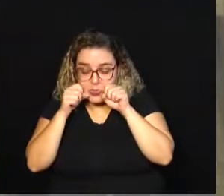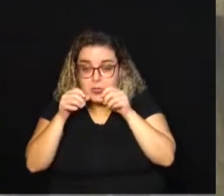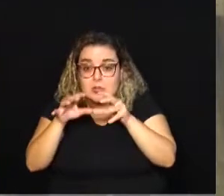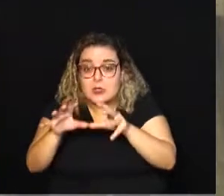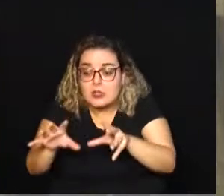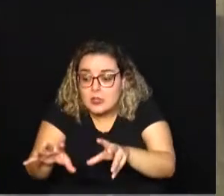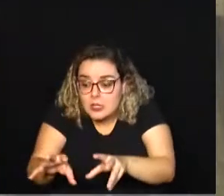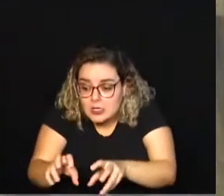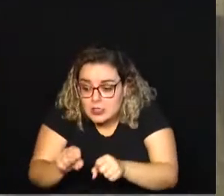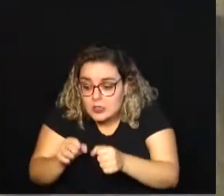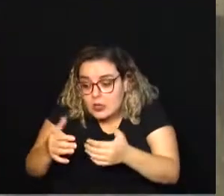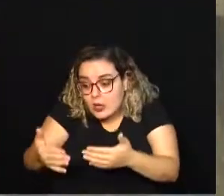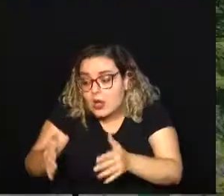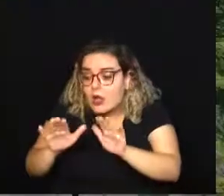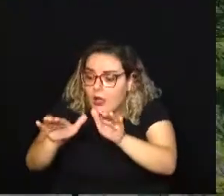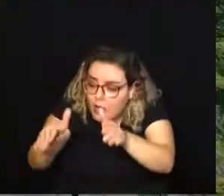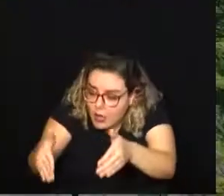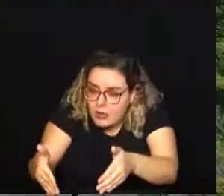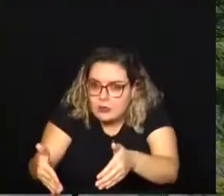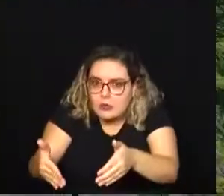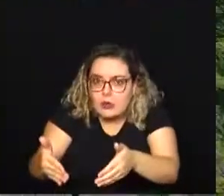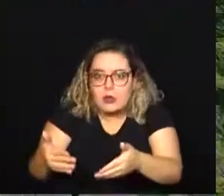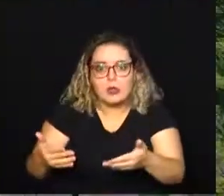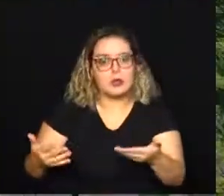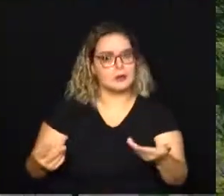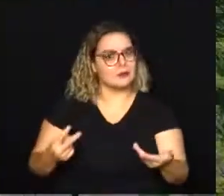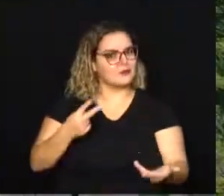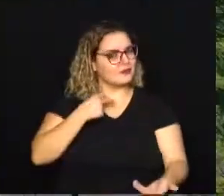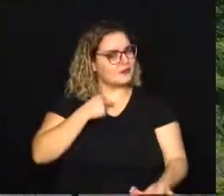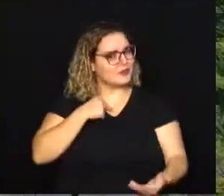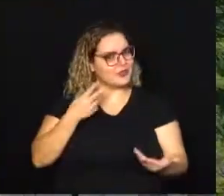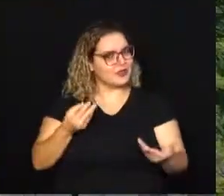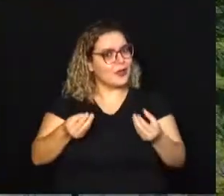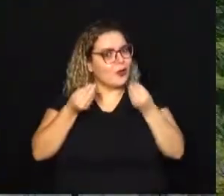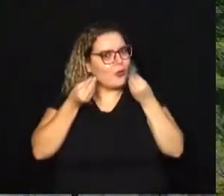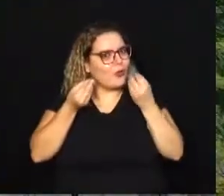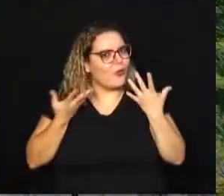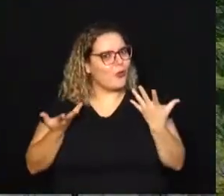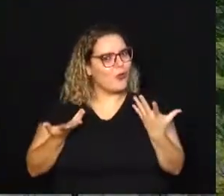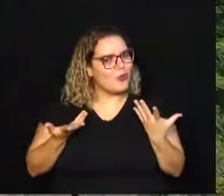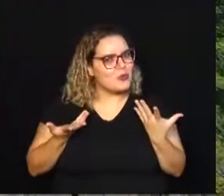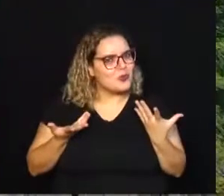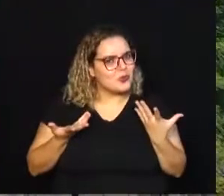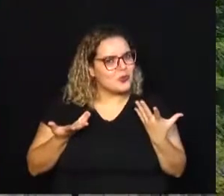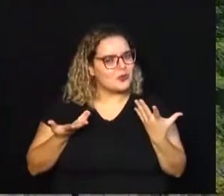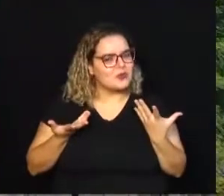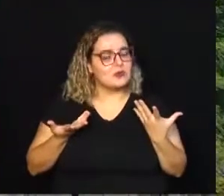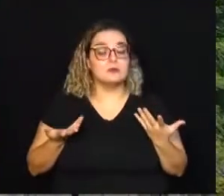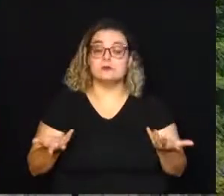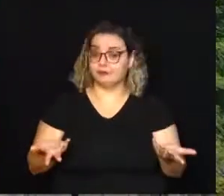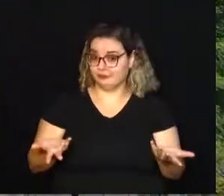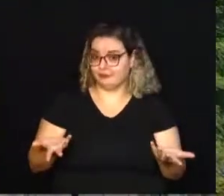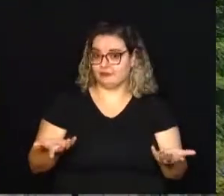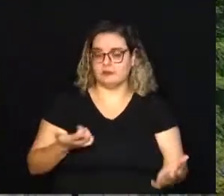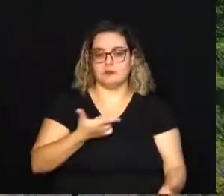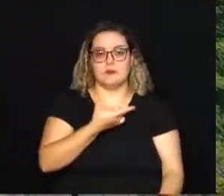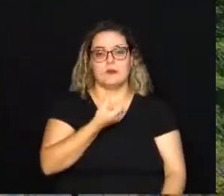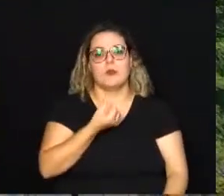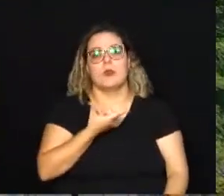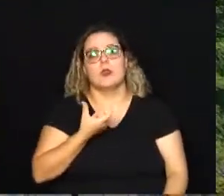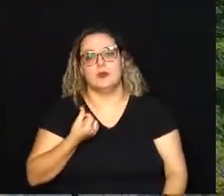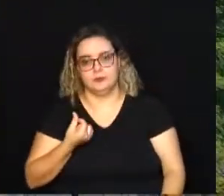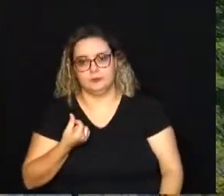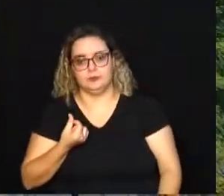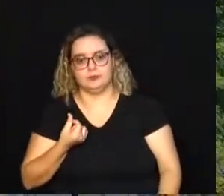ela não vai poder, porque, gente, né? Enfim. E aí, e nós passamos 2020 inteiro,